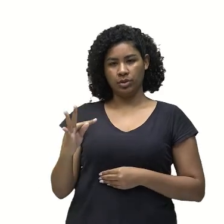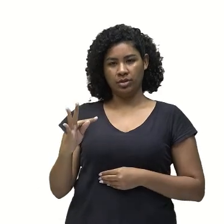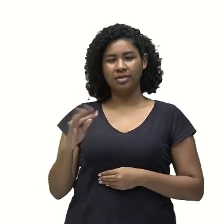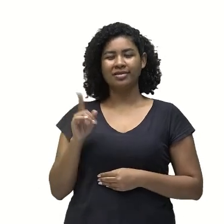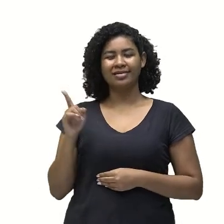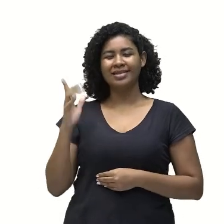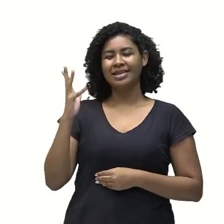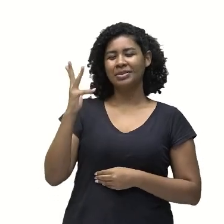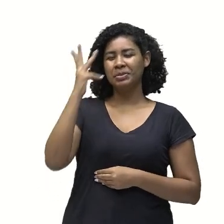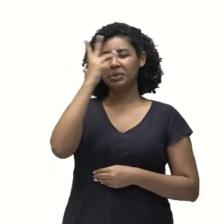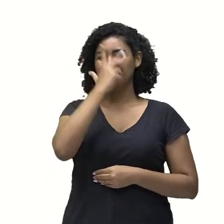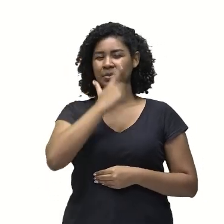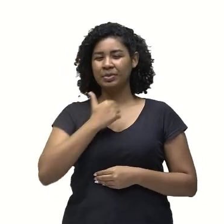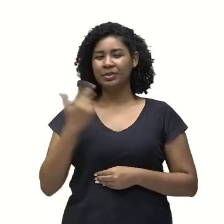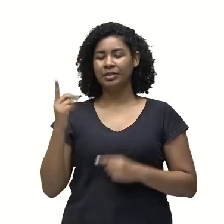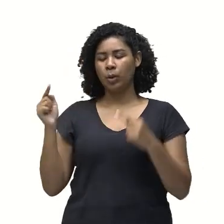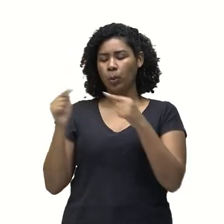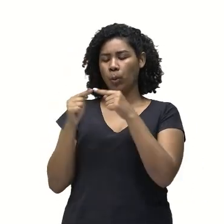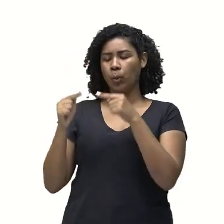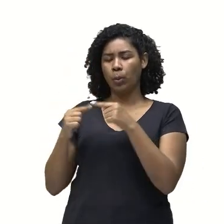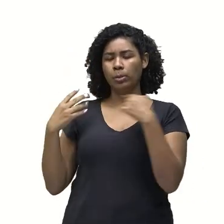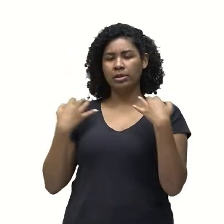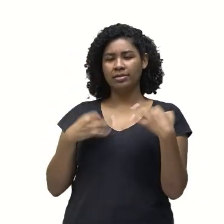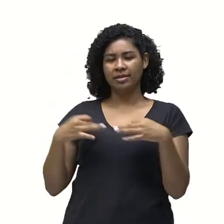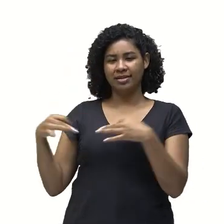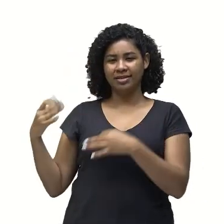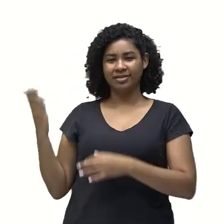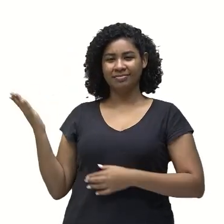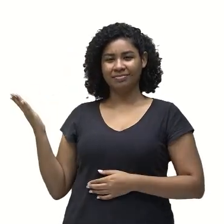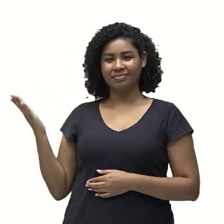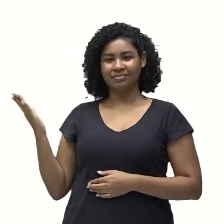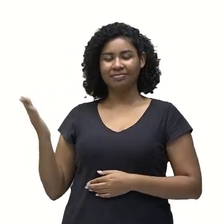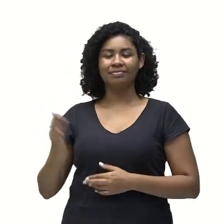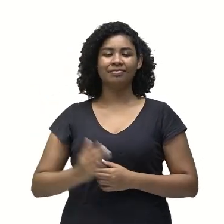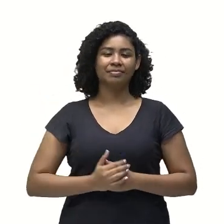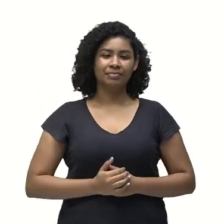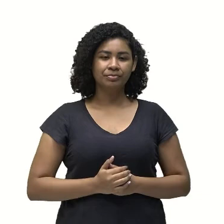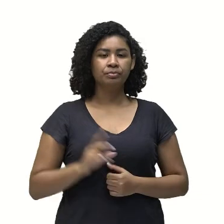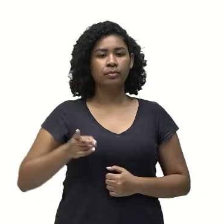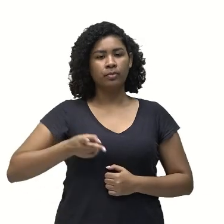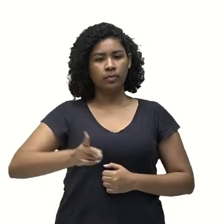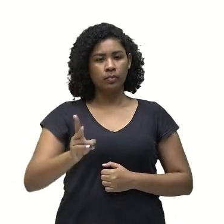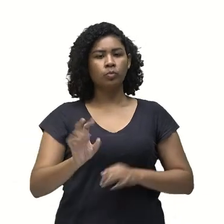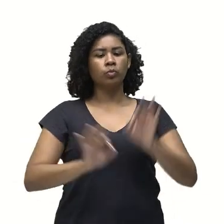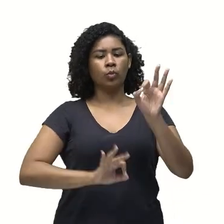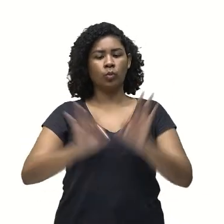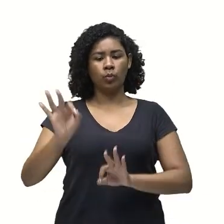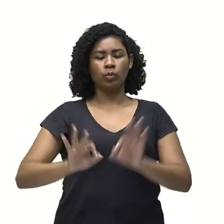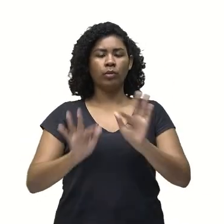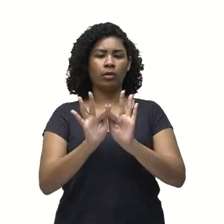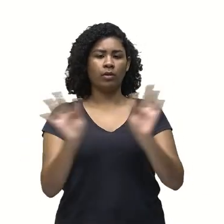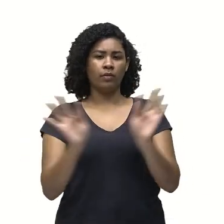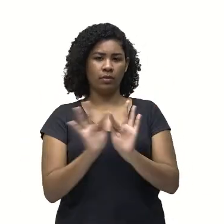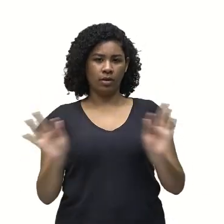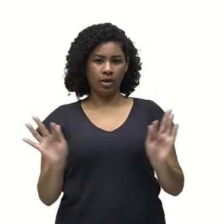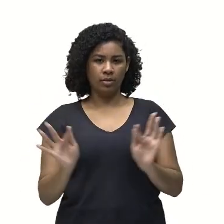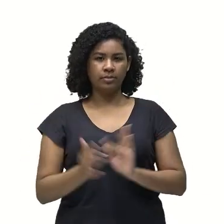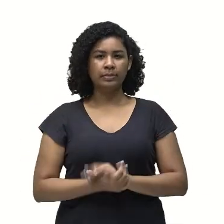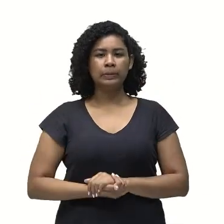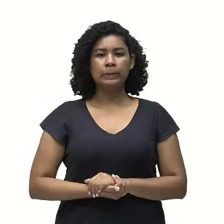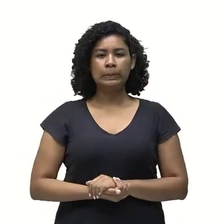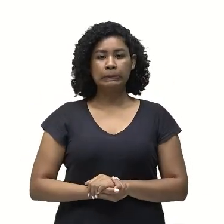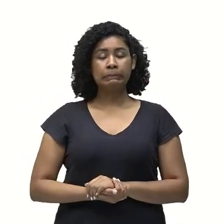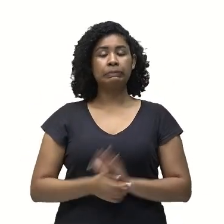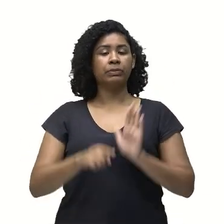bonitinho, acomodado aí depois do verbo to be. E aí você continua a sua frase normalmente, watching TV. Então, a forma